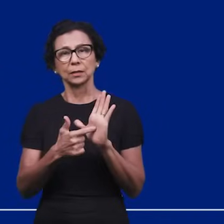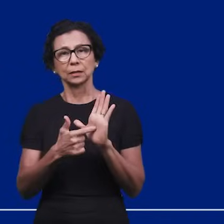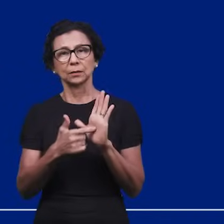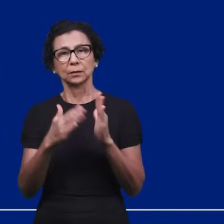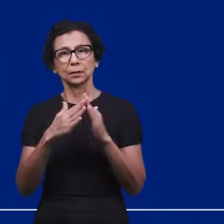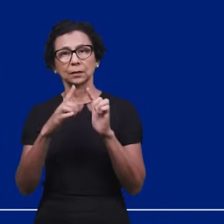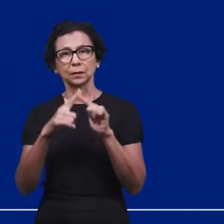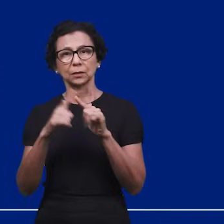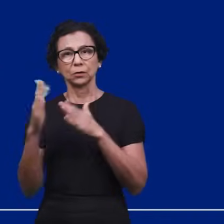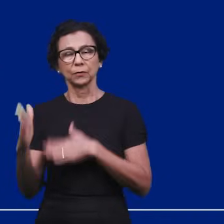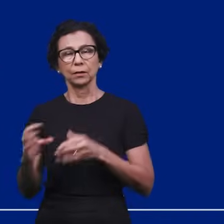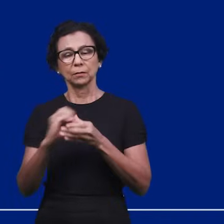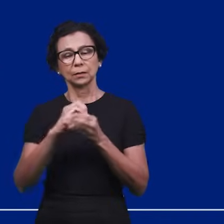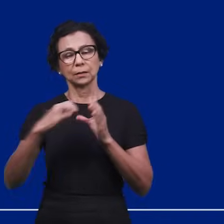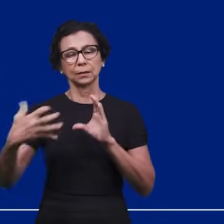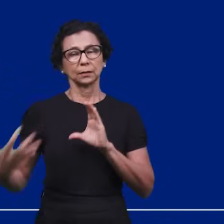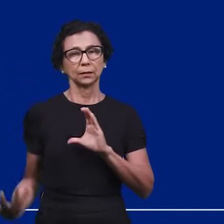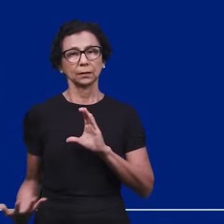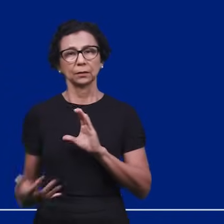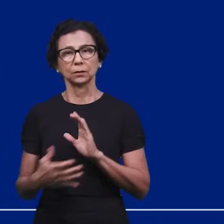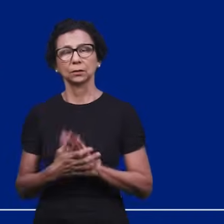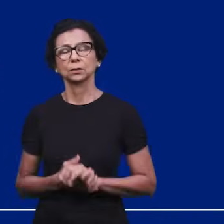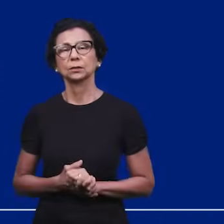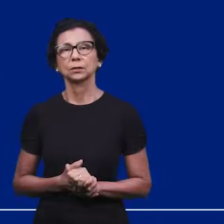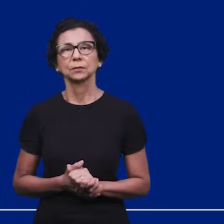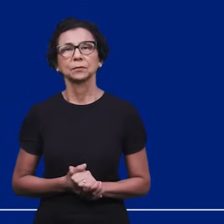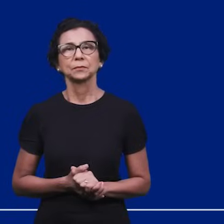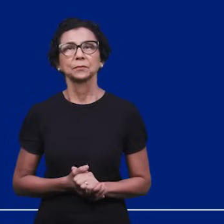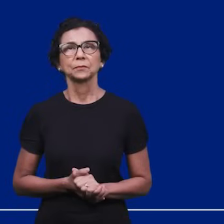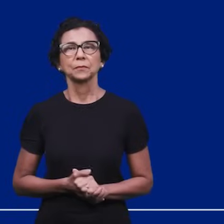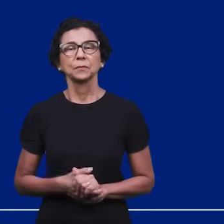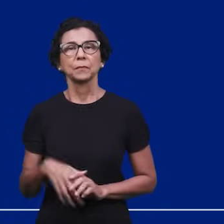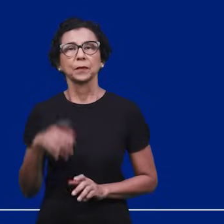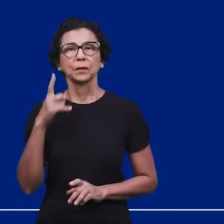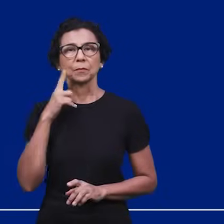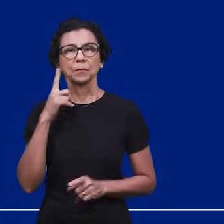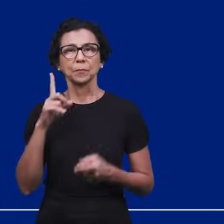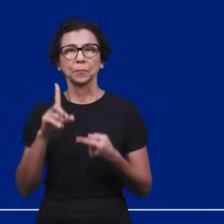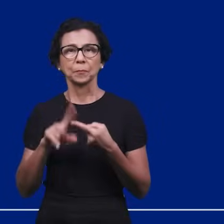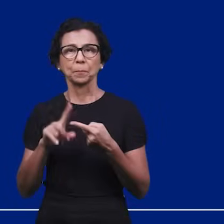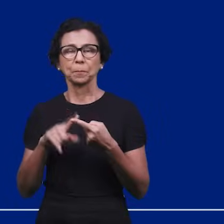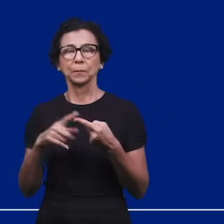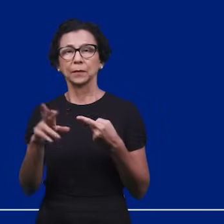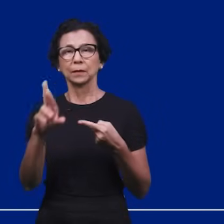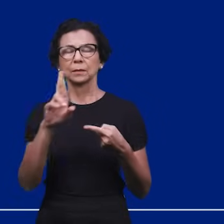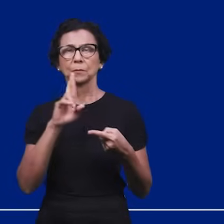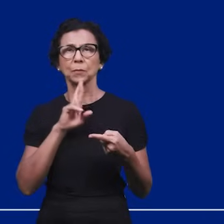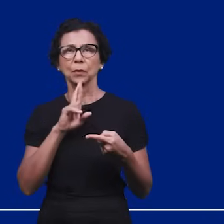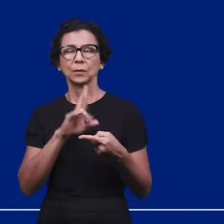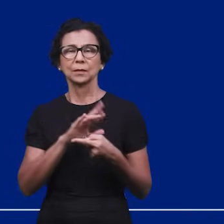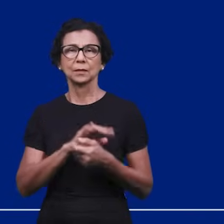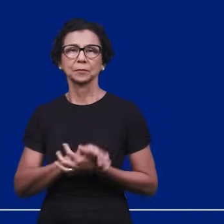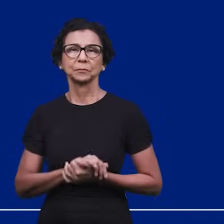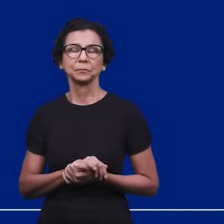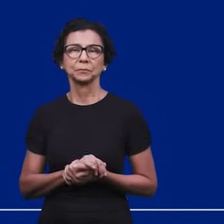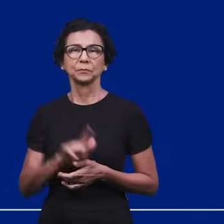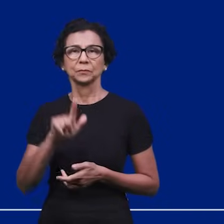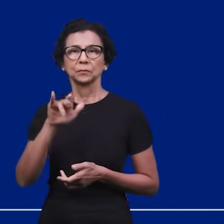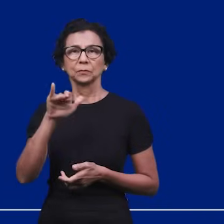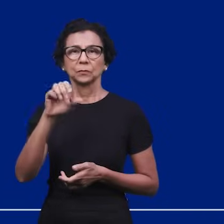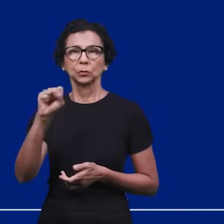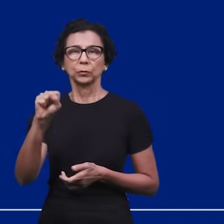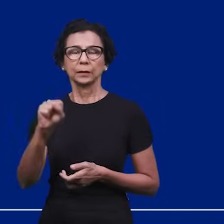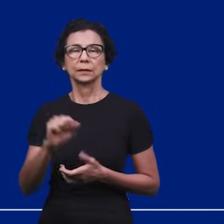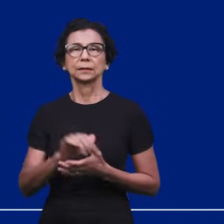igreja fiel. E aí, a primeira parte, como colunas de fumaça, a igreja fiel tem as operações do Espírito Santo, foi o que ele falou